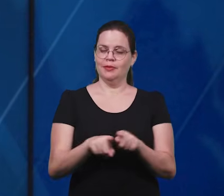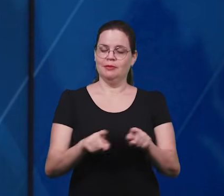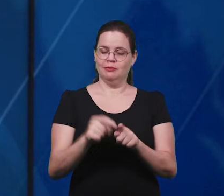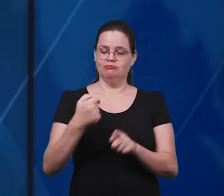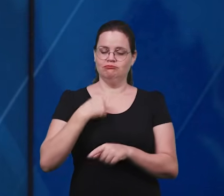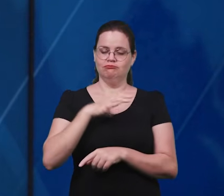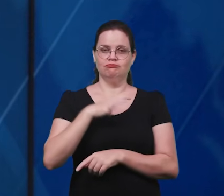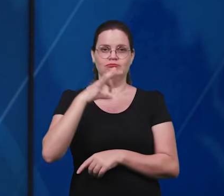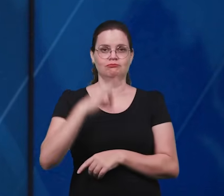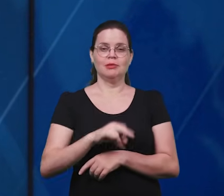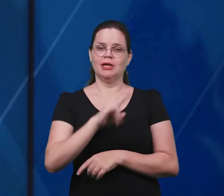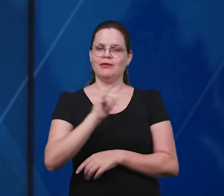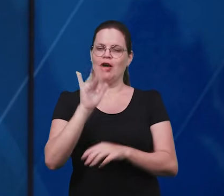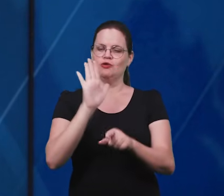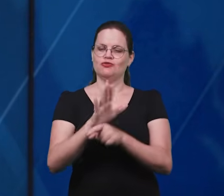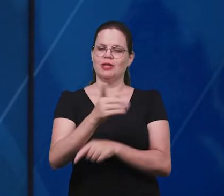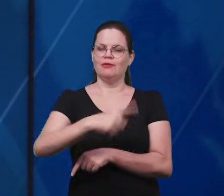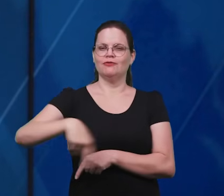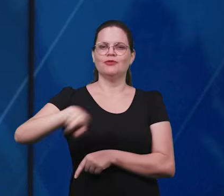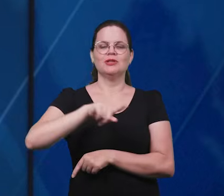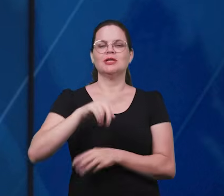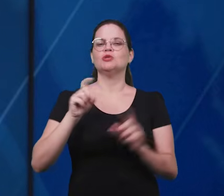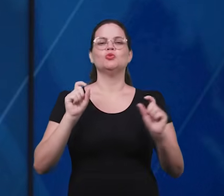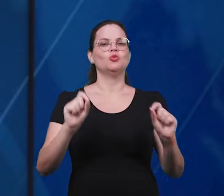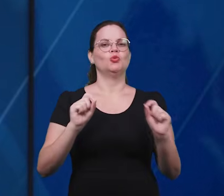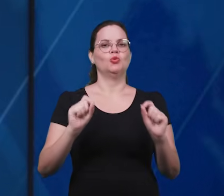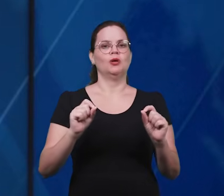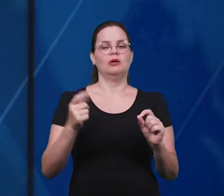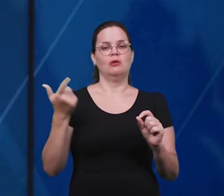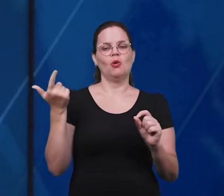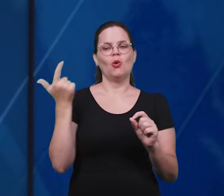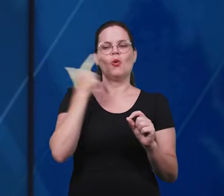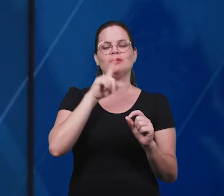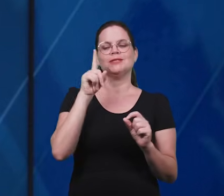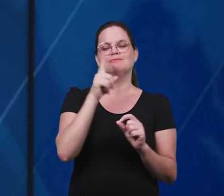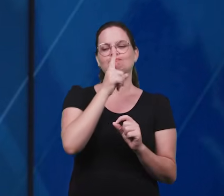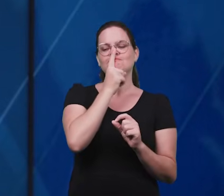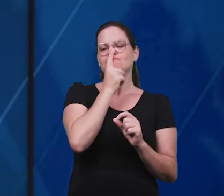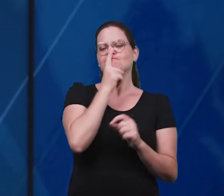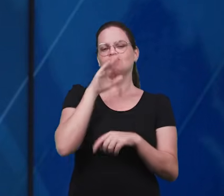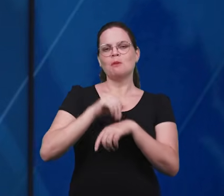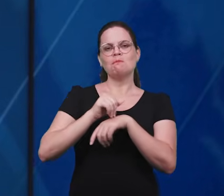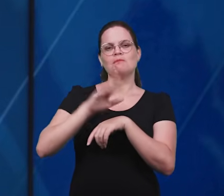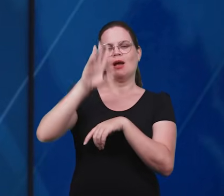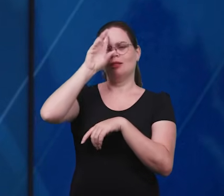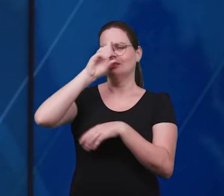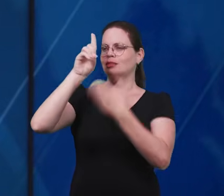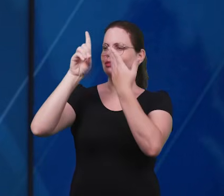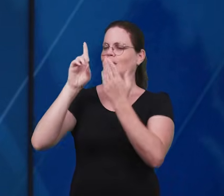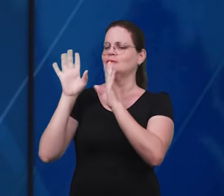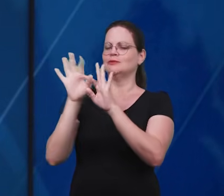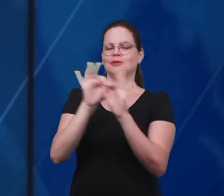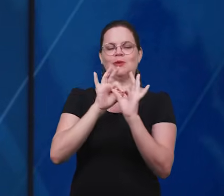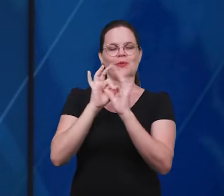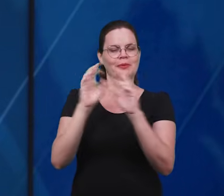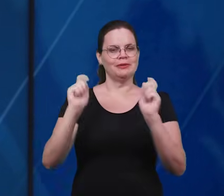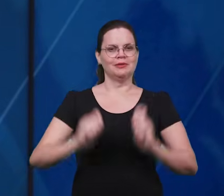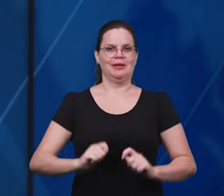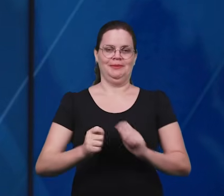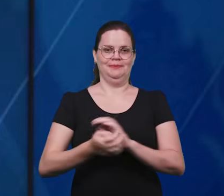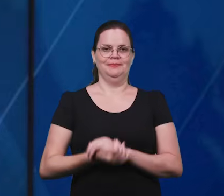de que isto vai contribuir muito para estreitar ainda mais a sua comunhão com